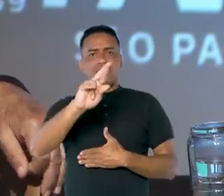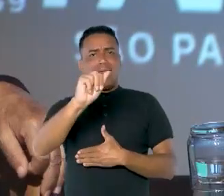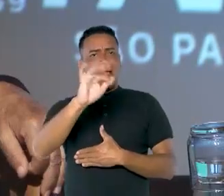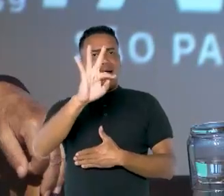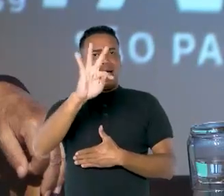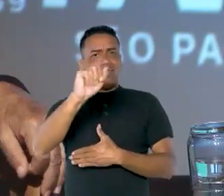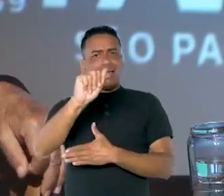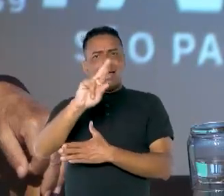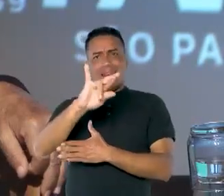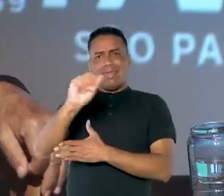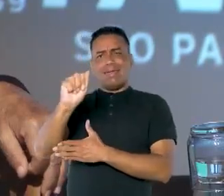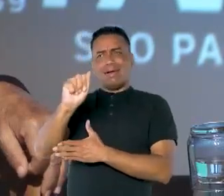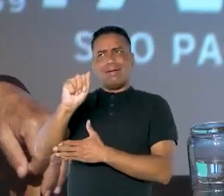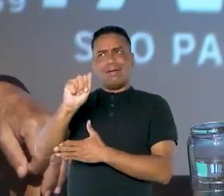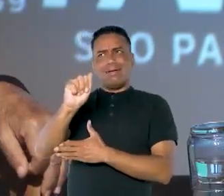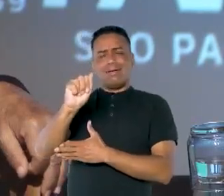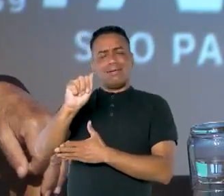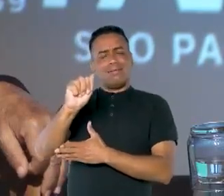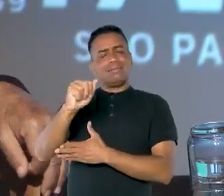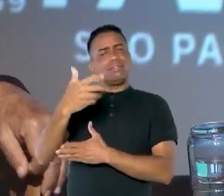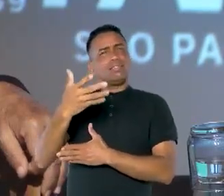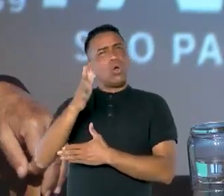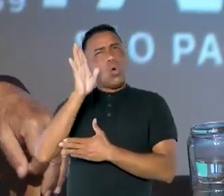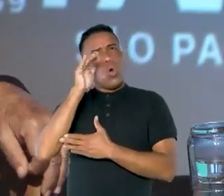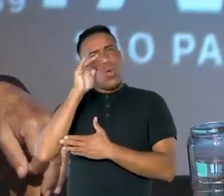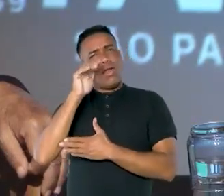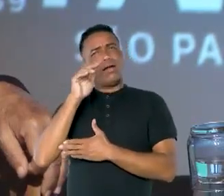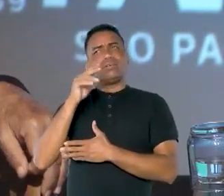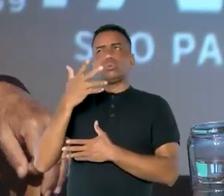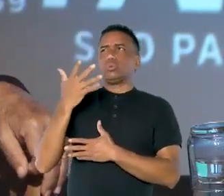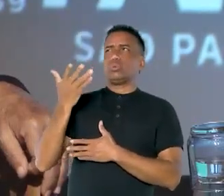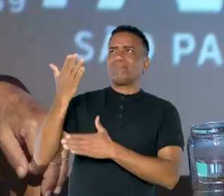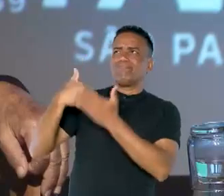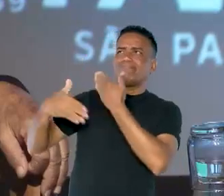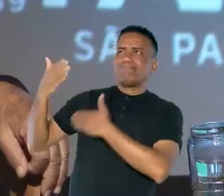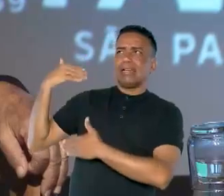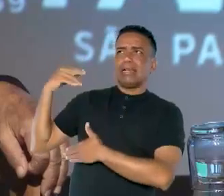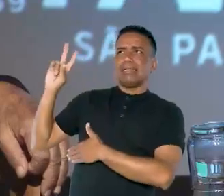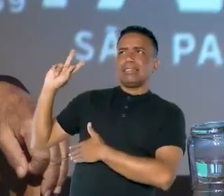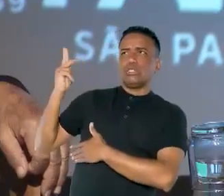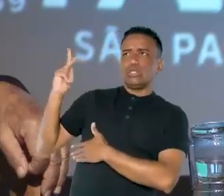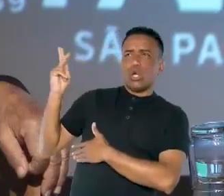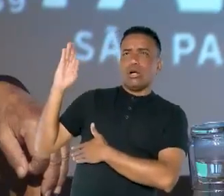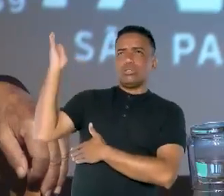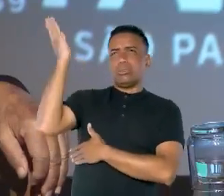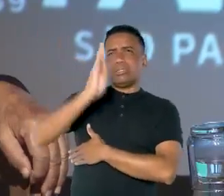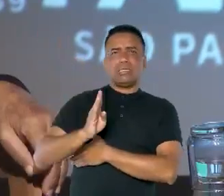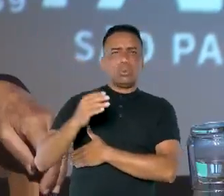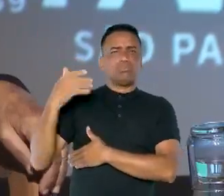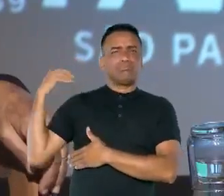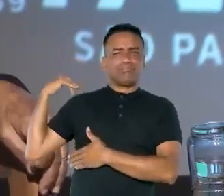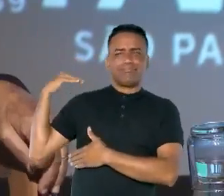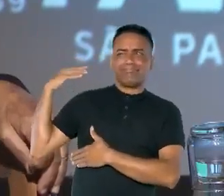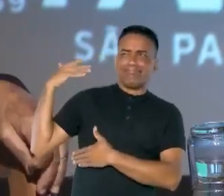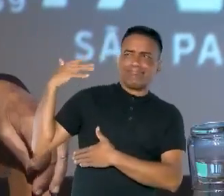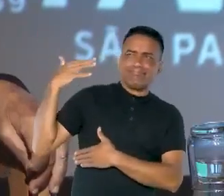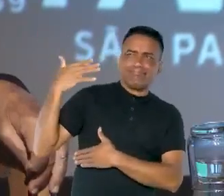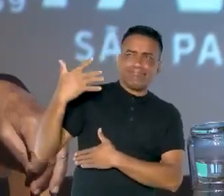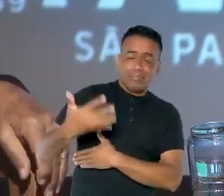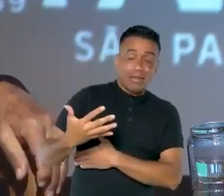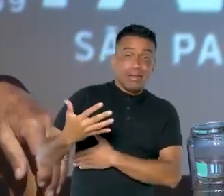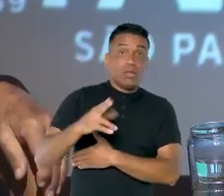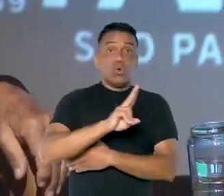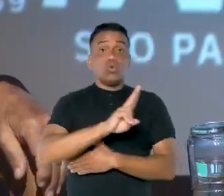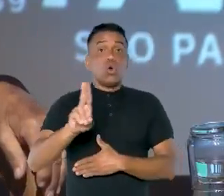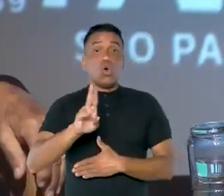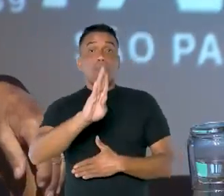Não é? Olhando a história do Brasil, a gente vê que, desde o primórdio, né, o próprio nome